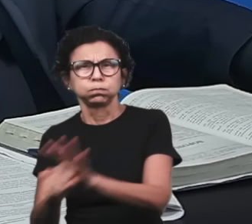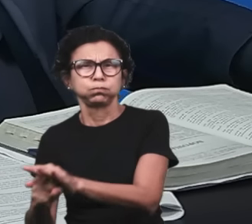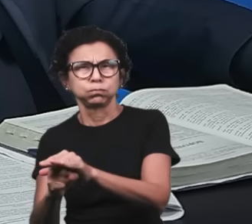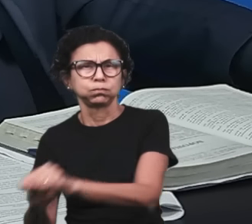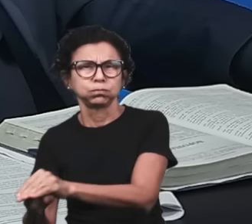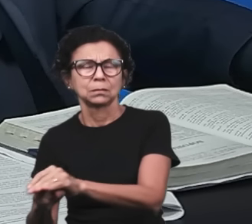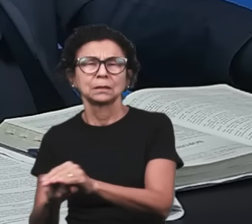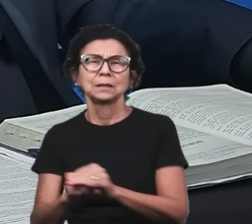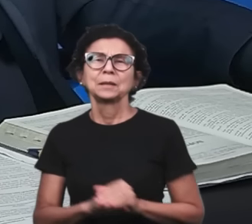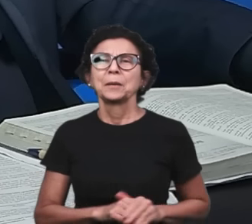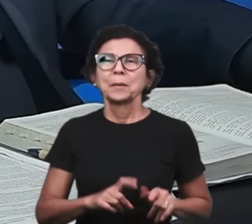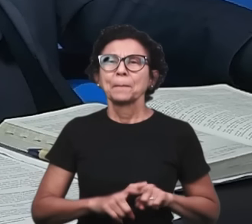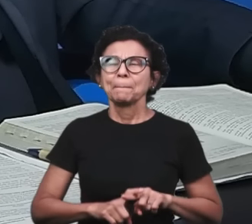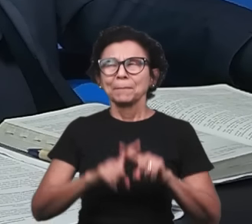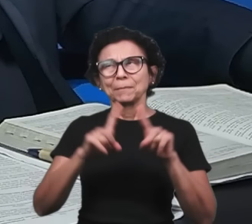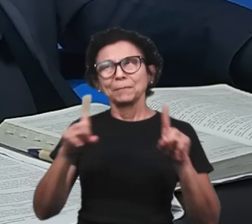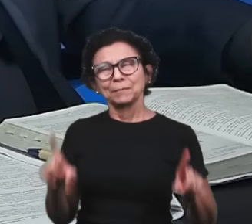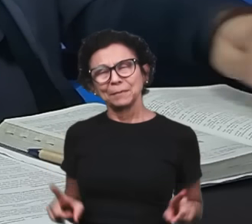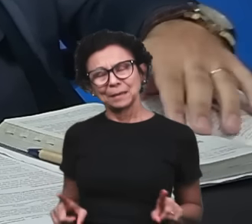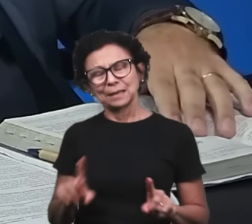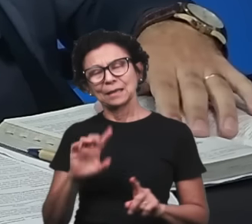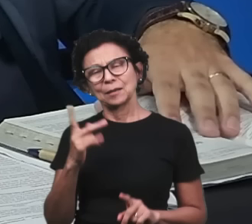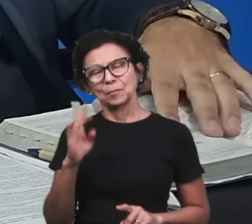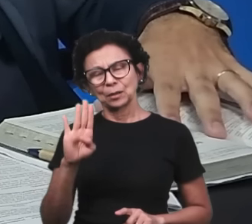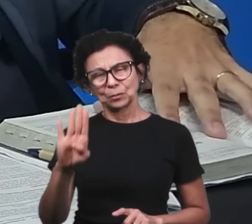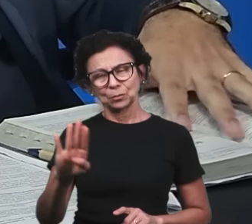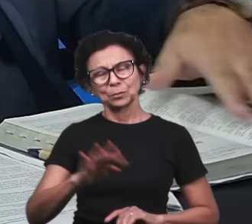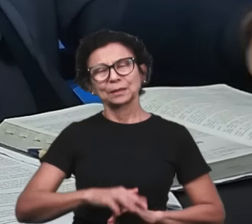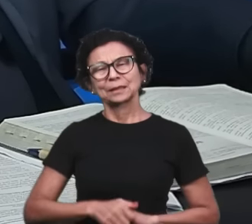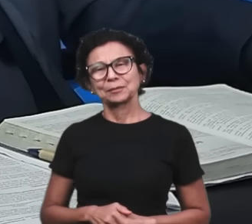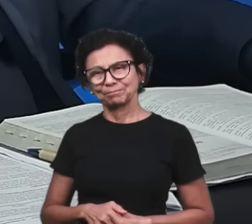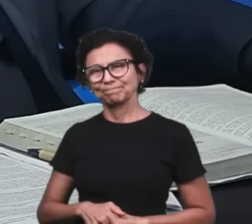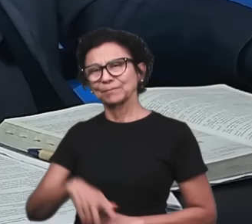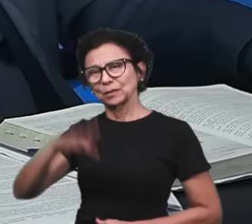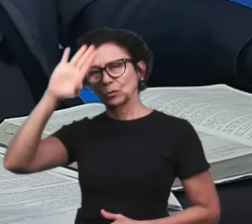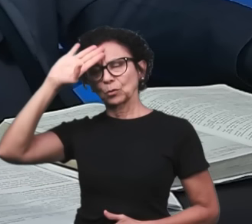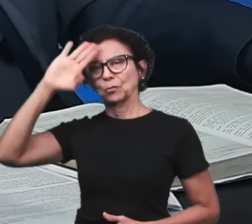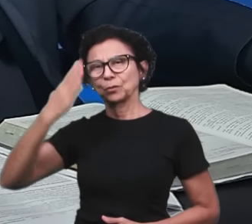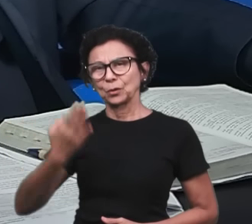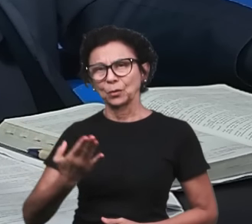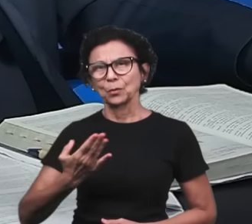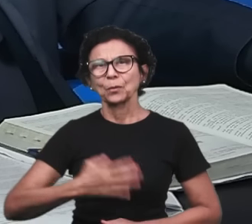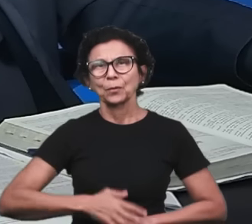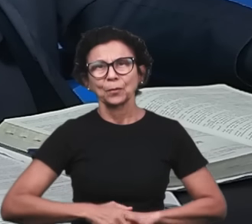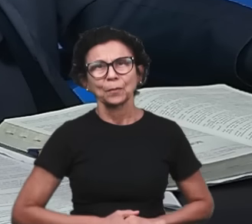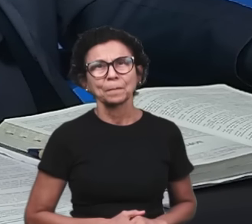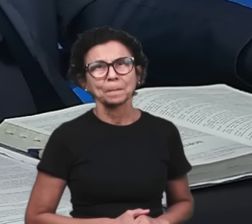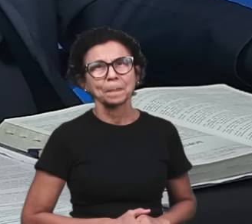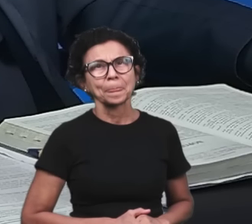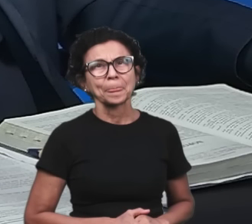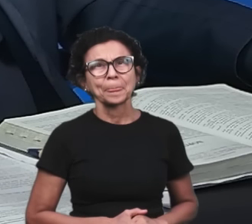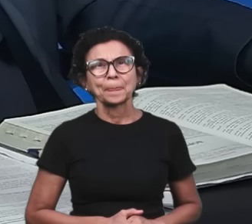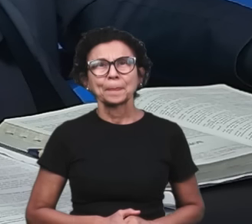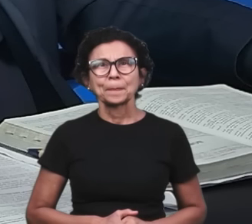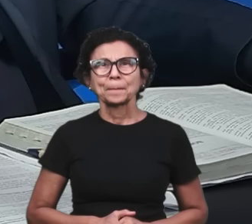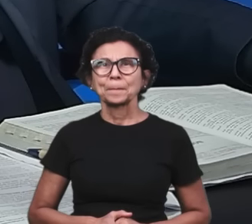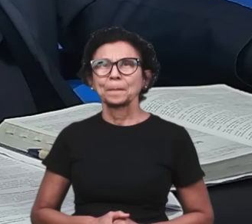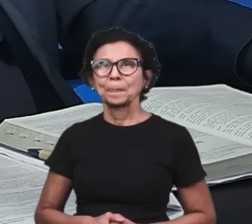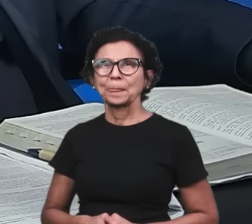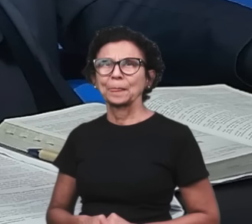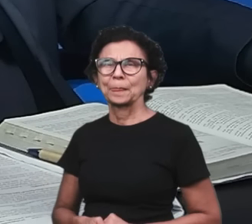cria na palavra, como está descrito no texto de Abacuque 2,4. Eis que a sua alma nele está orgulhosa, a alma